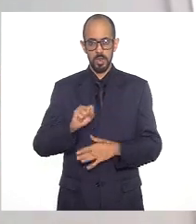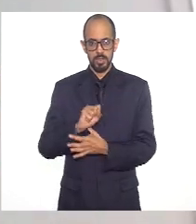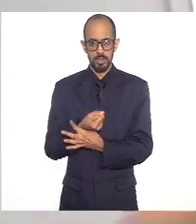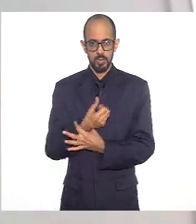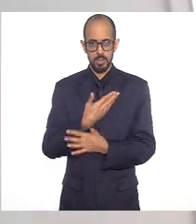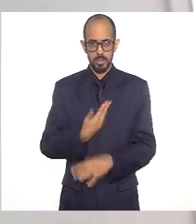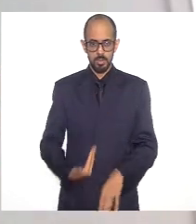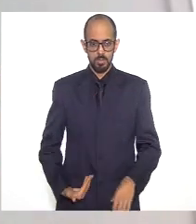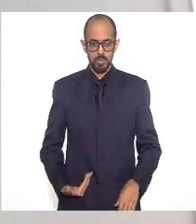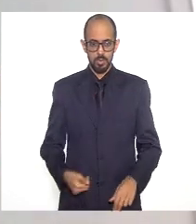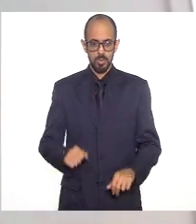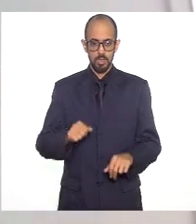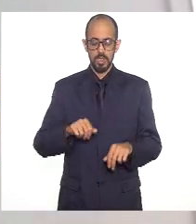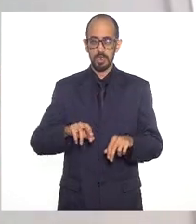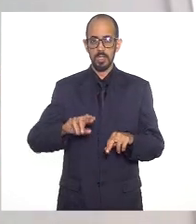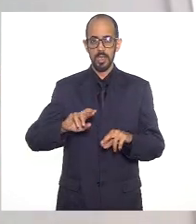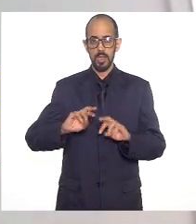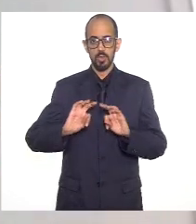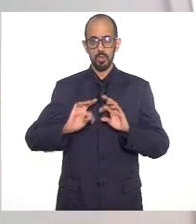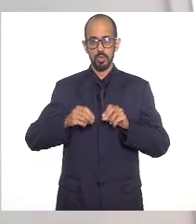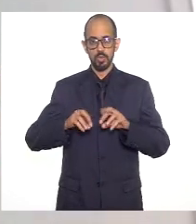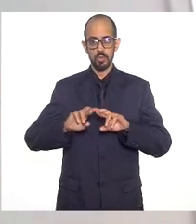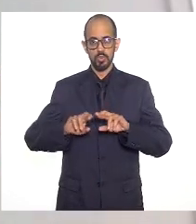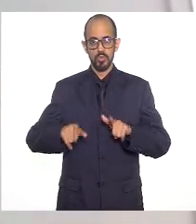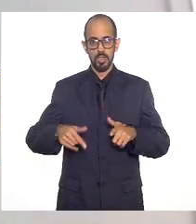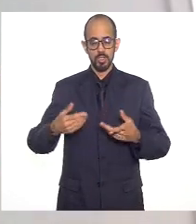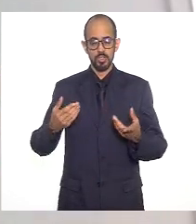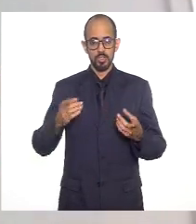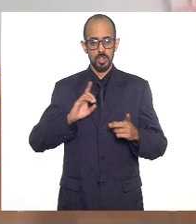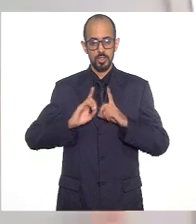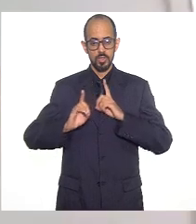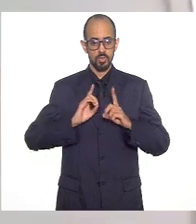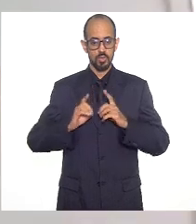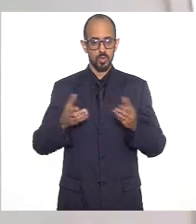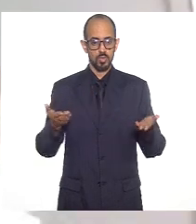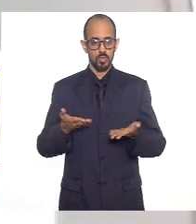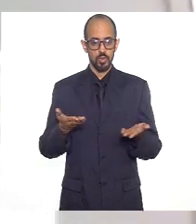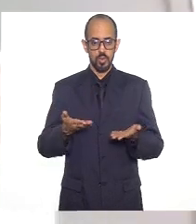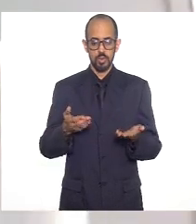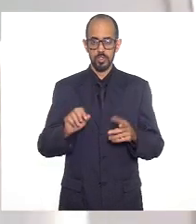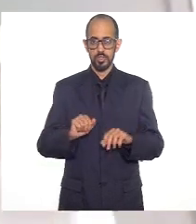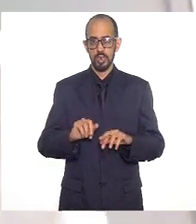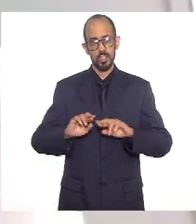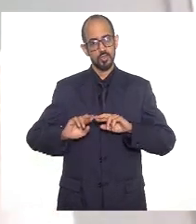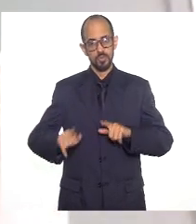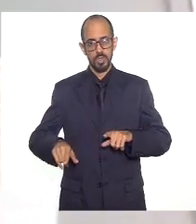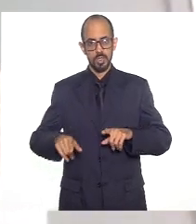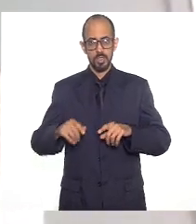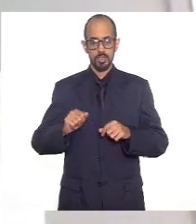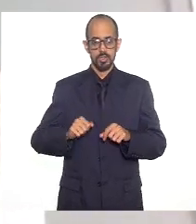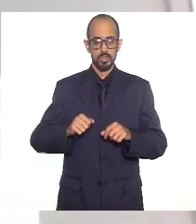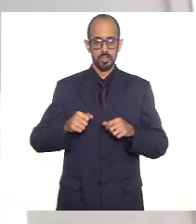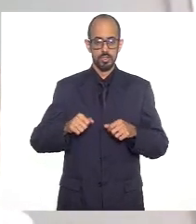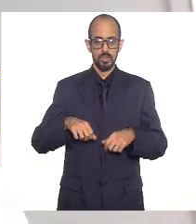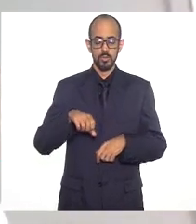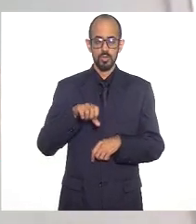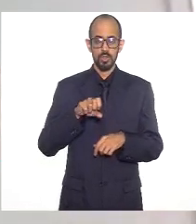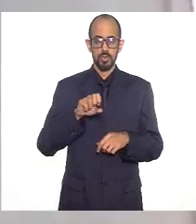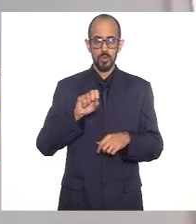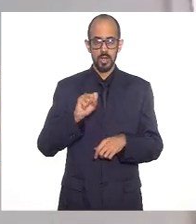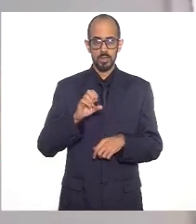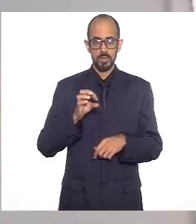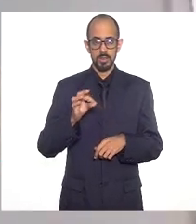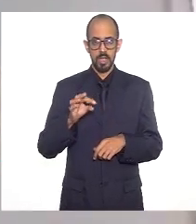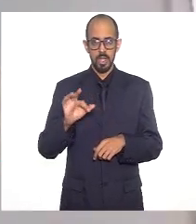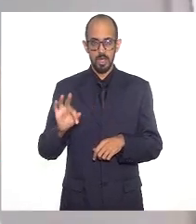pública que destoa de todo o debate que hoje vem fazendo o nosso país, que destoa do debate que hoje vem fazendo o STF. Para que a gente